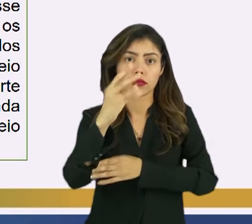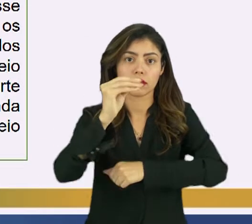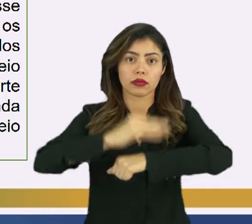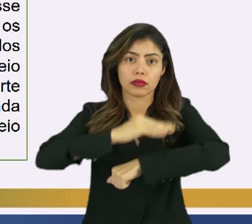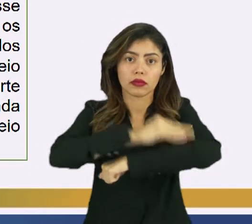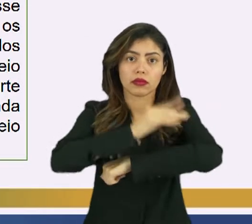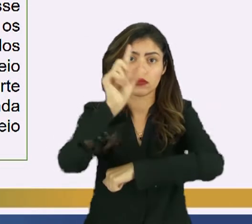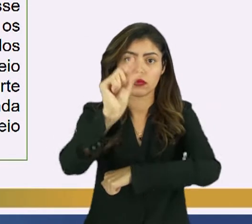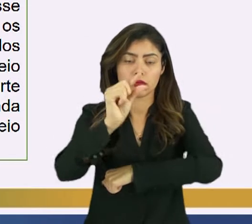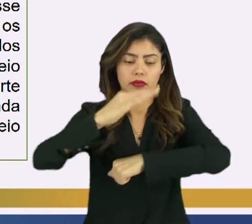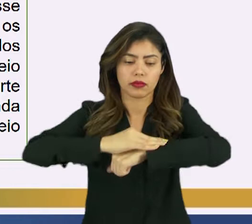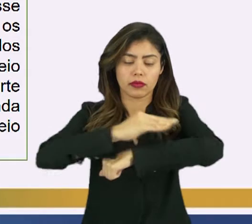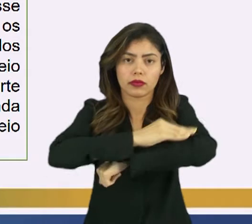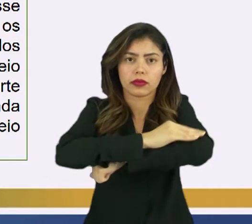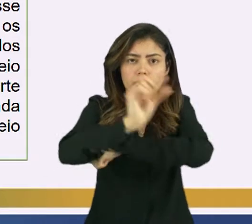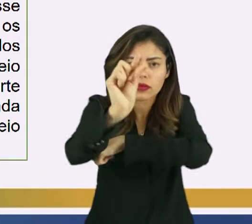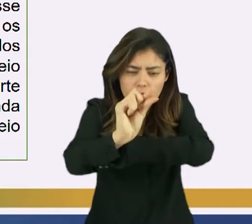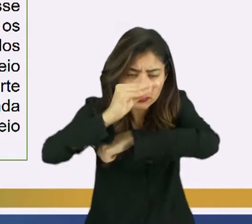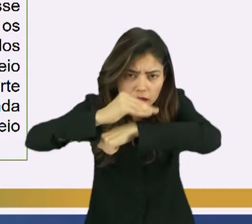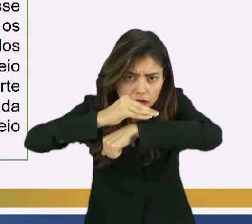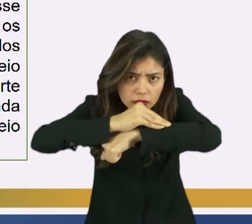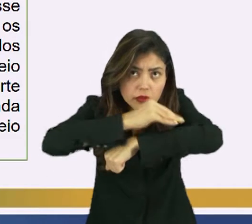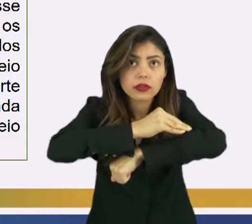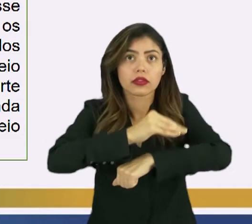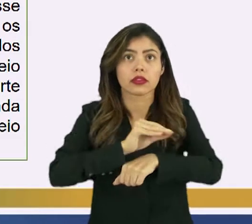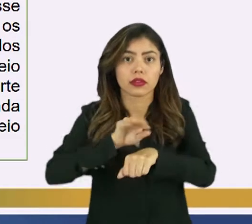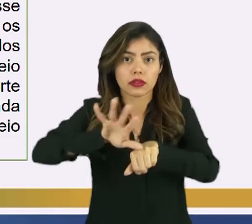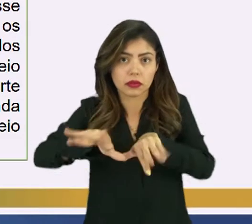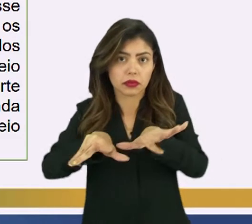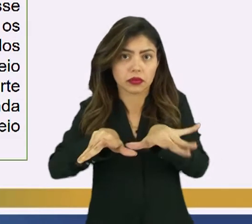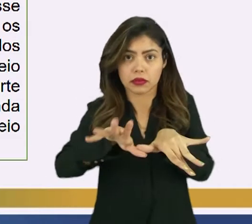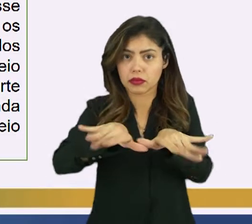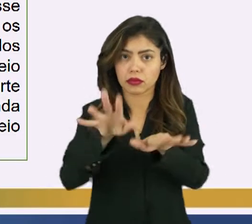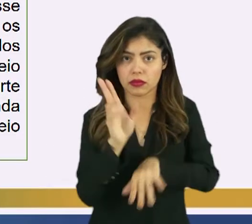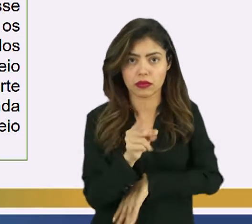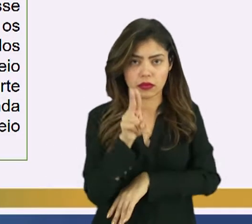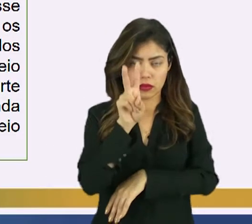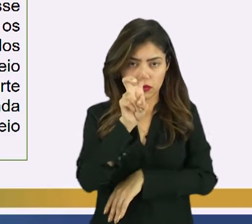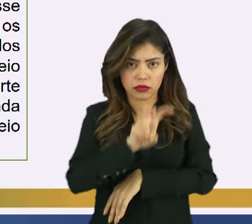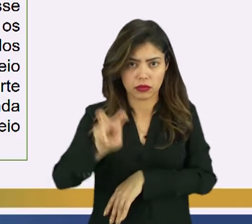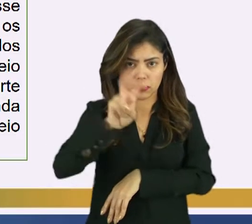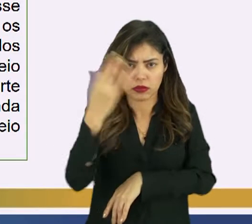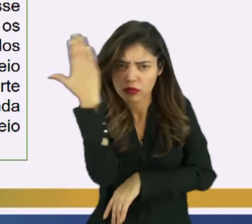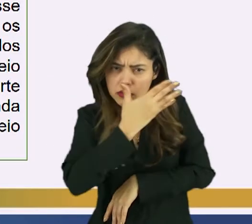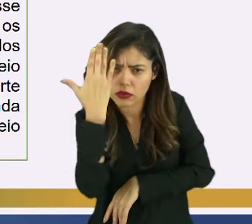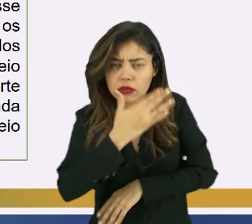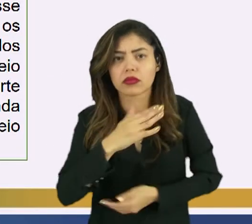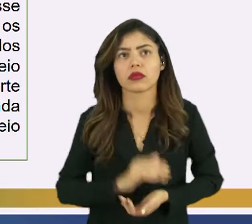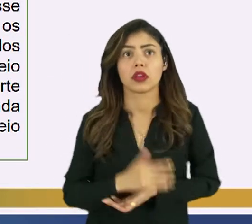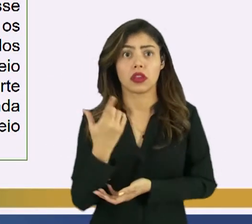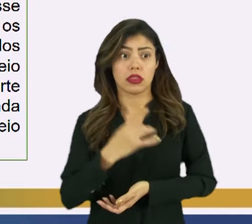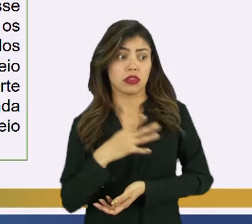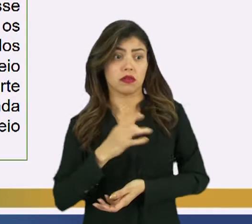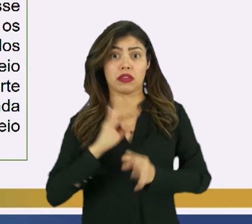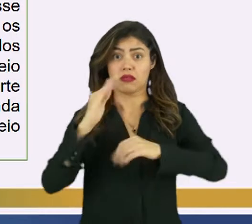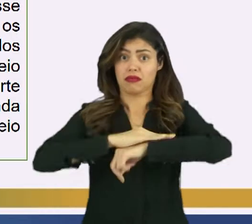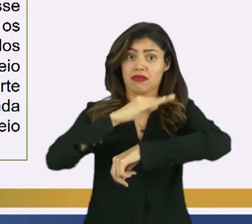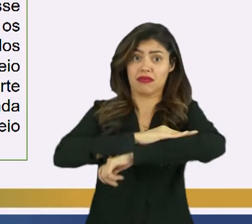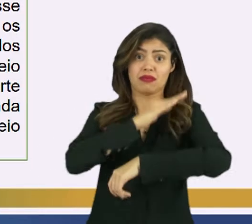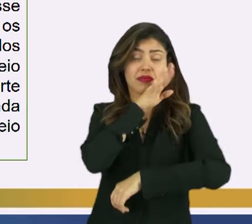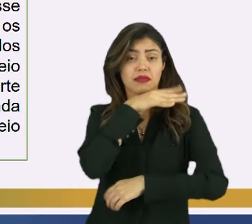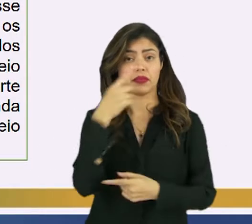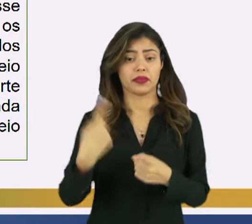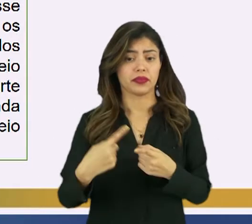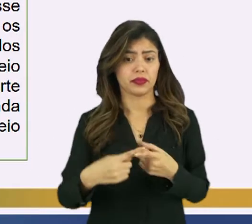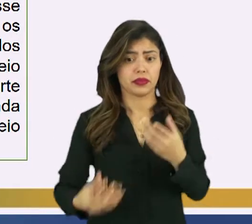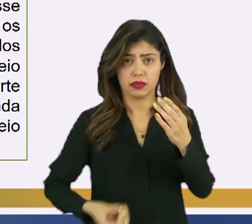pelos sapos, rãs, pererecas, salamandras e cobras cegas. Então, alguns podem até dizer, ai meu Deus, eu tenho medo desses